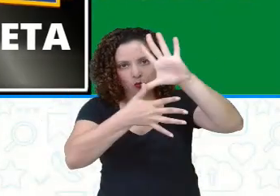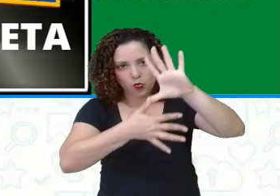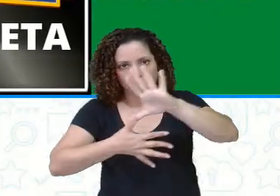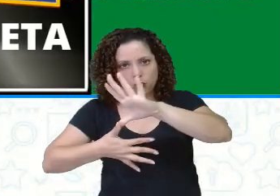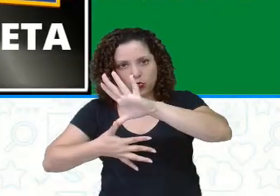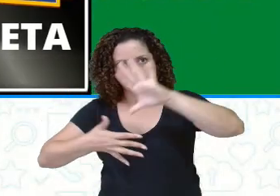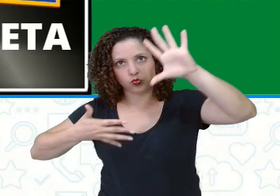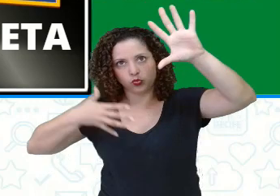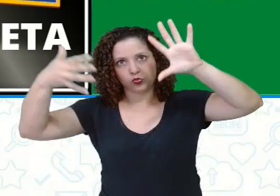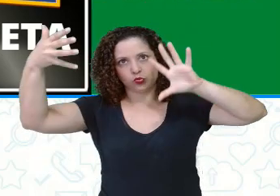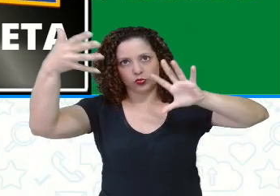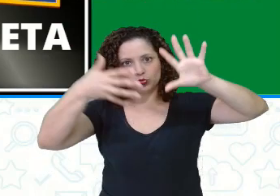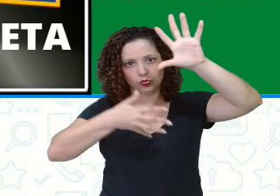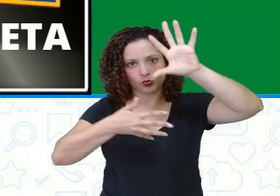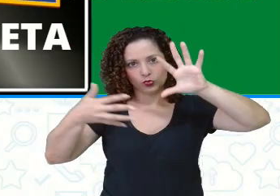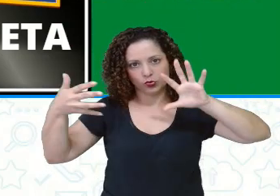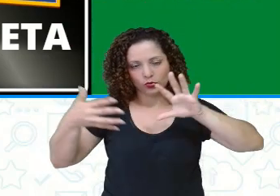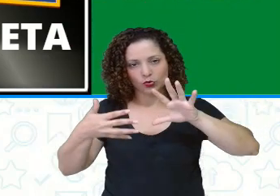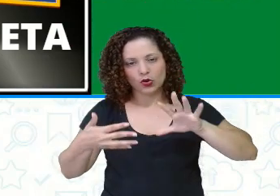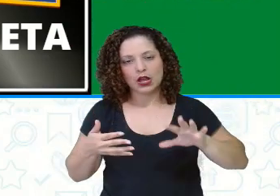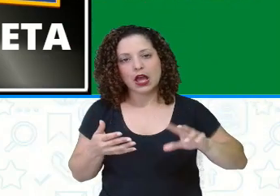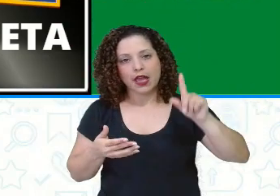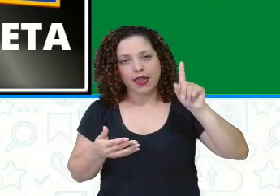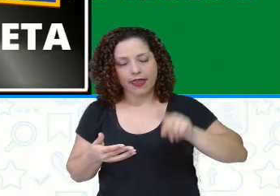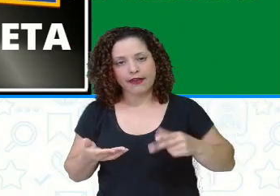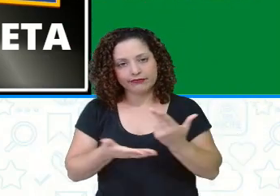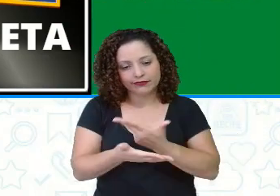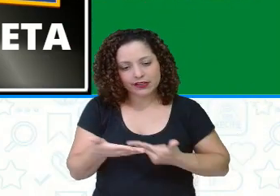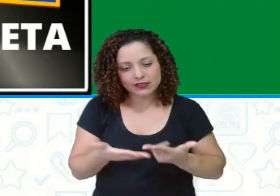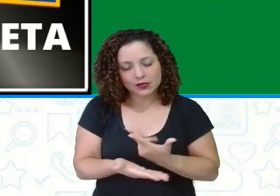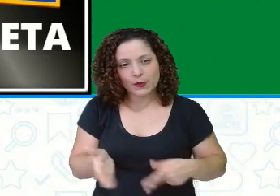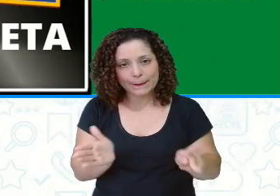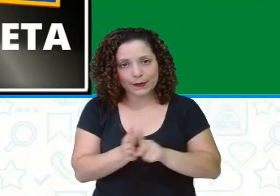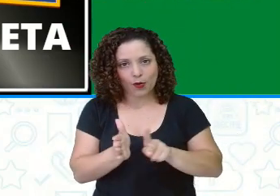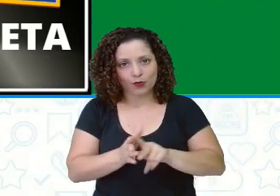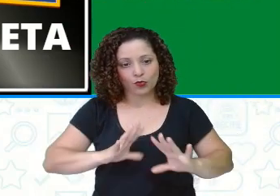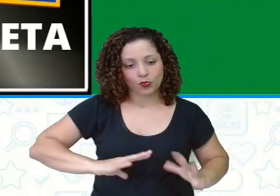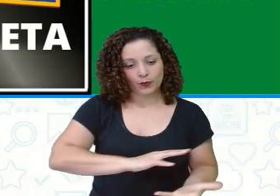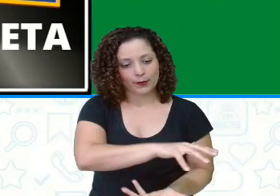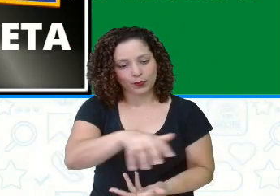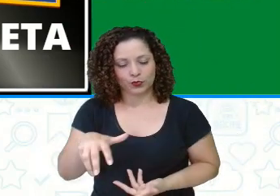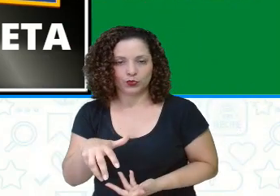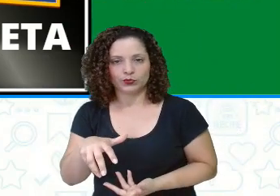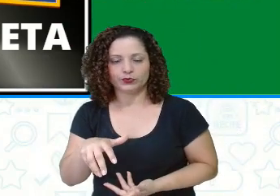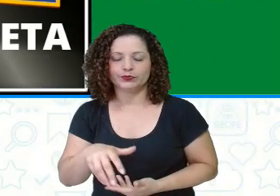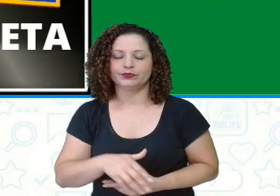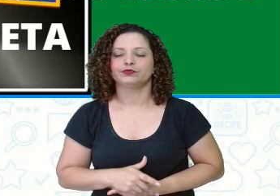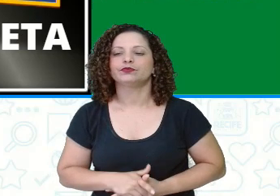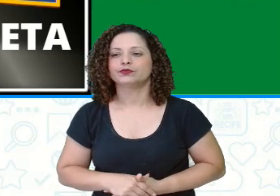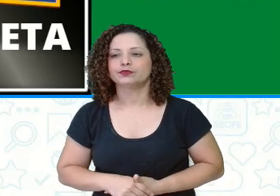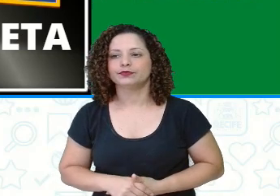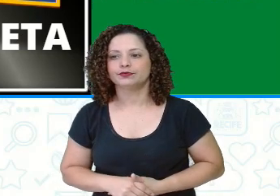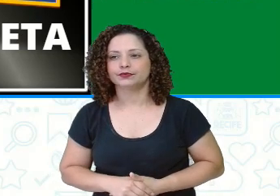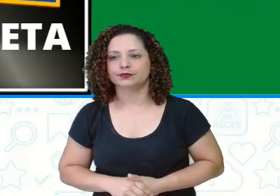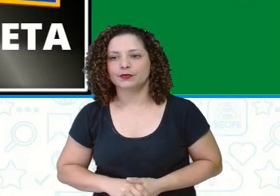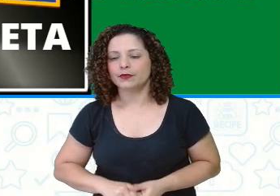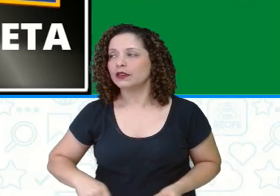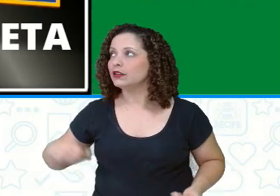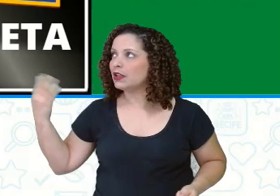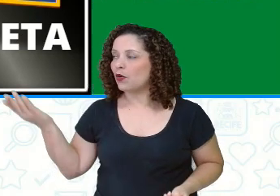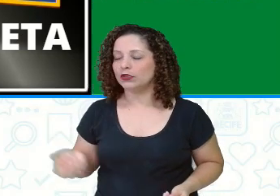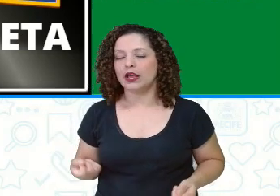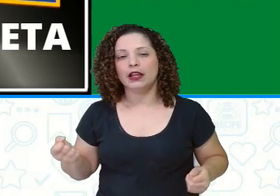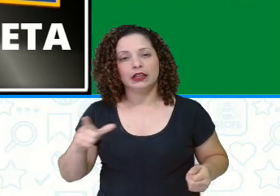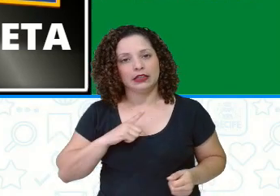planeta, tá? Então, o mapa mundi, principalmente, ele é uma representação do planeta como um